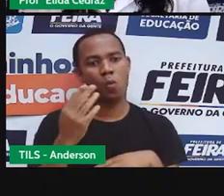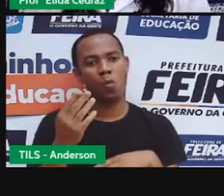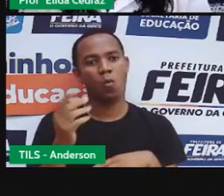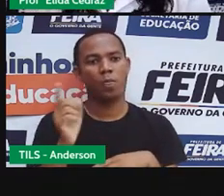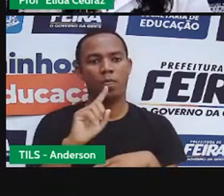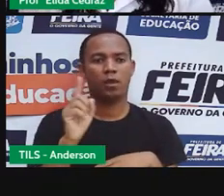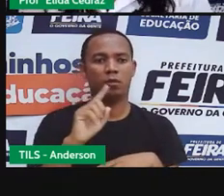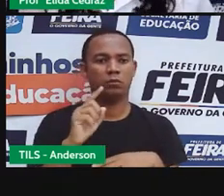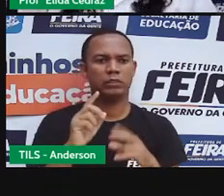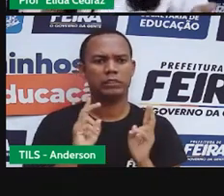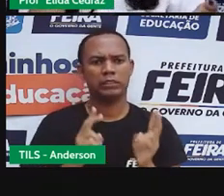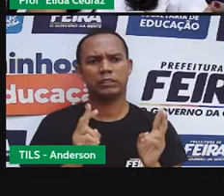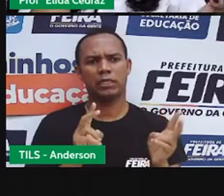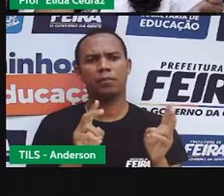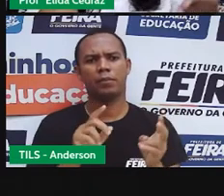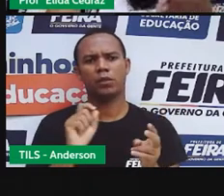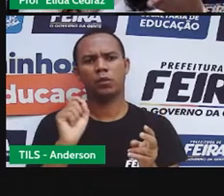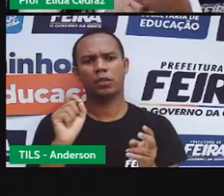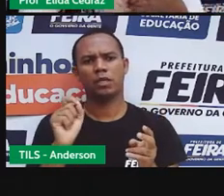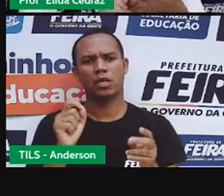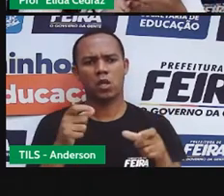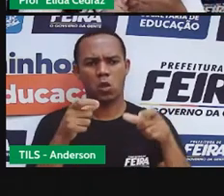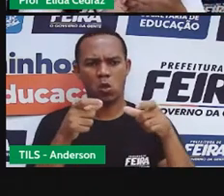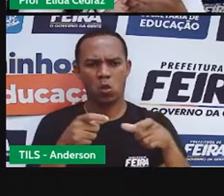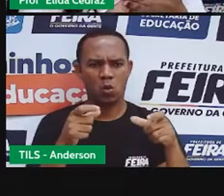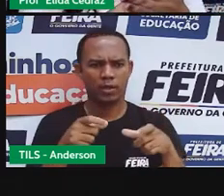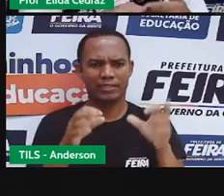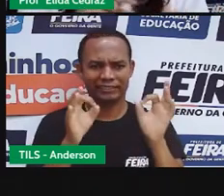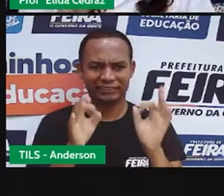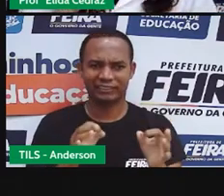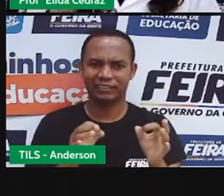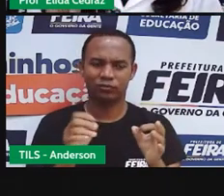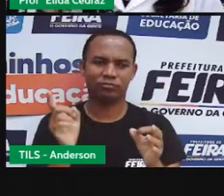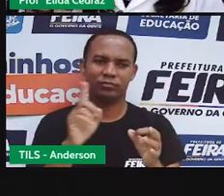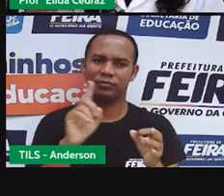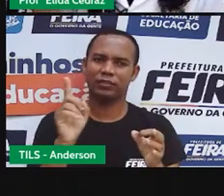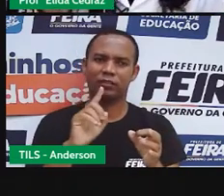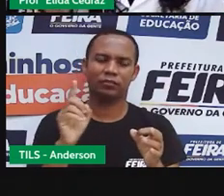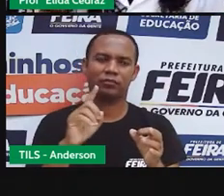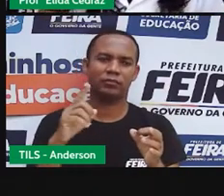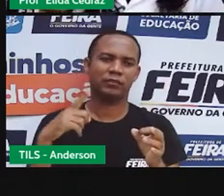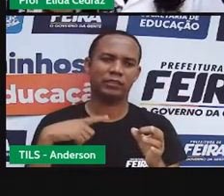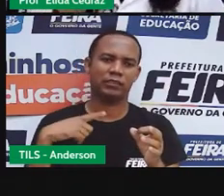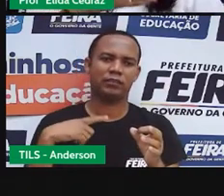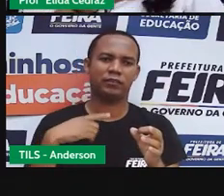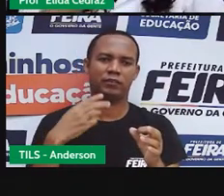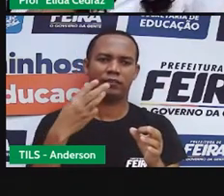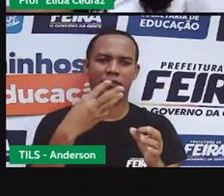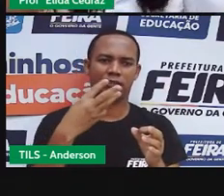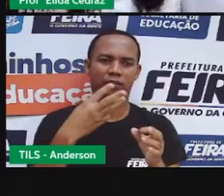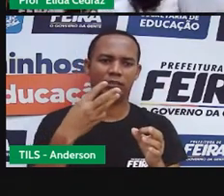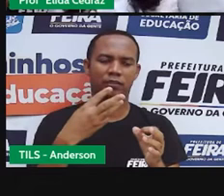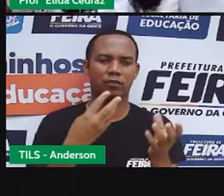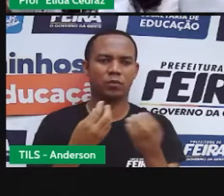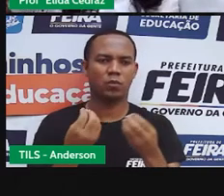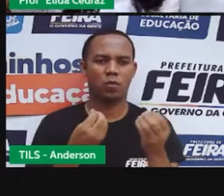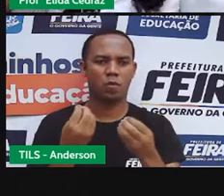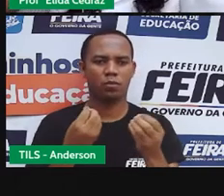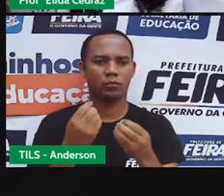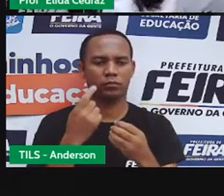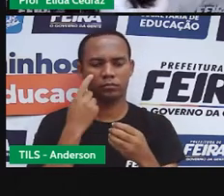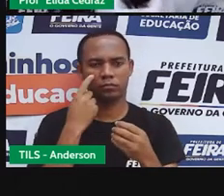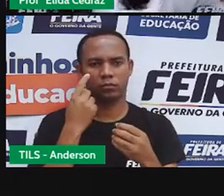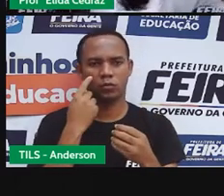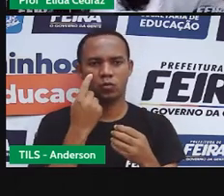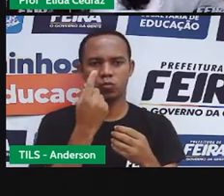Porque nem sempre bate lá no meio certinho, né? Então, dão três chances para você tentar três